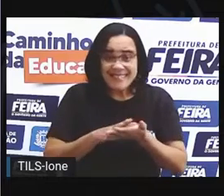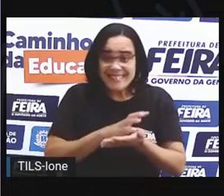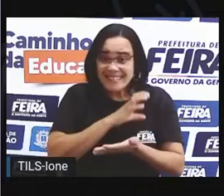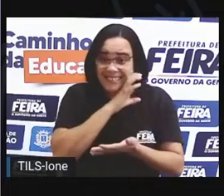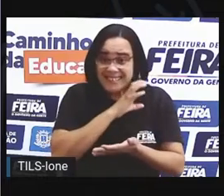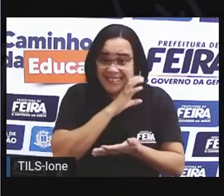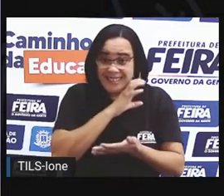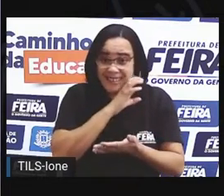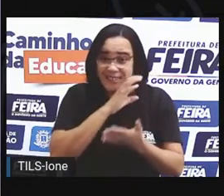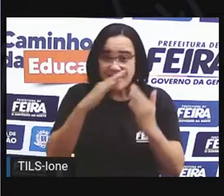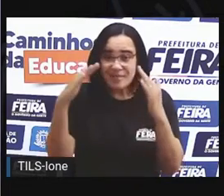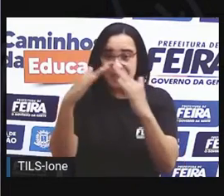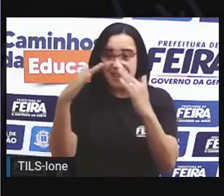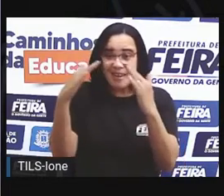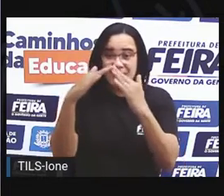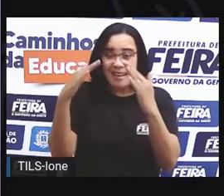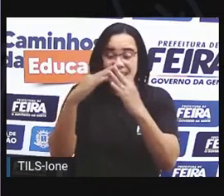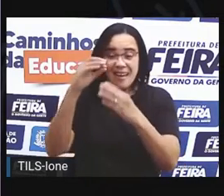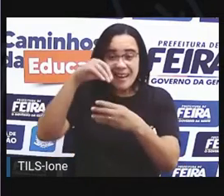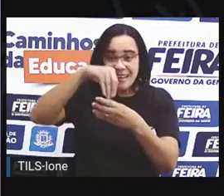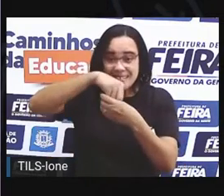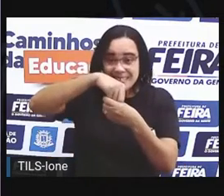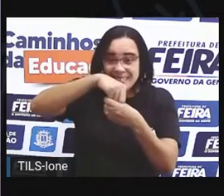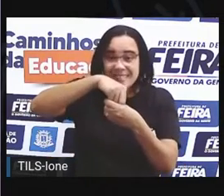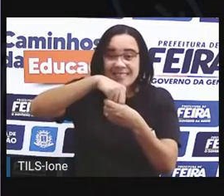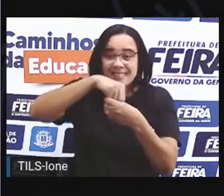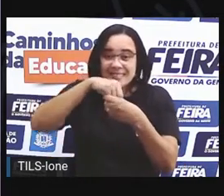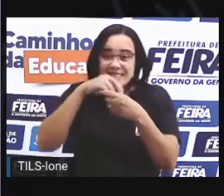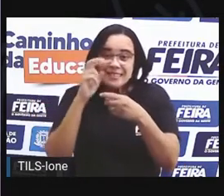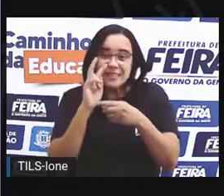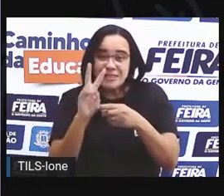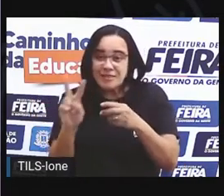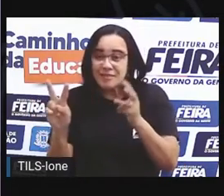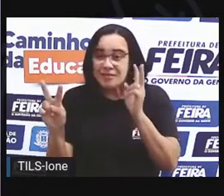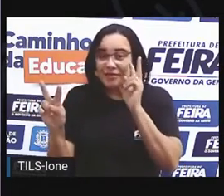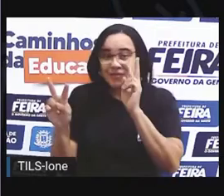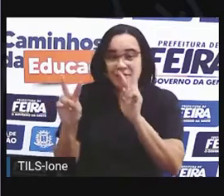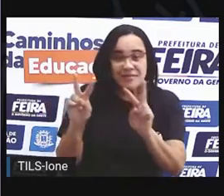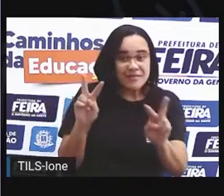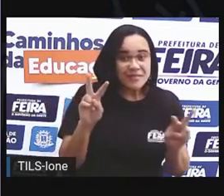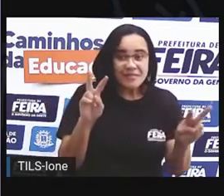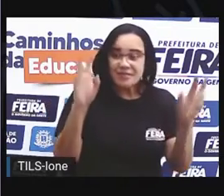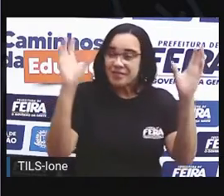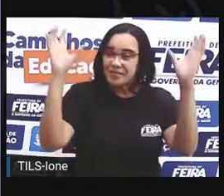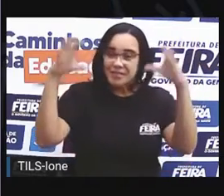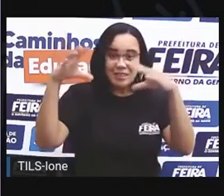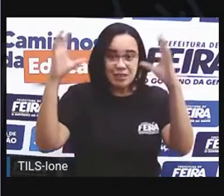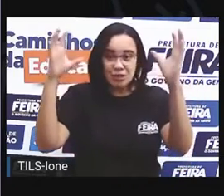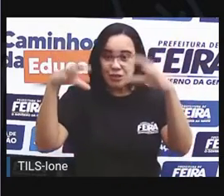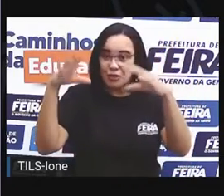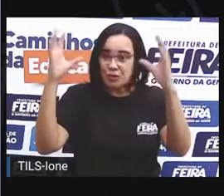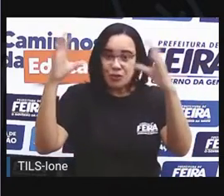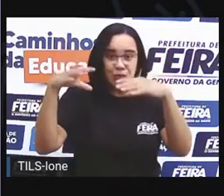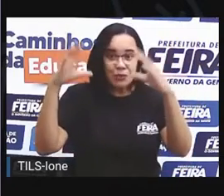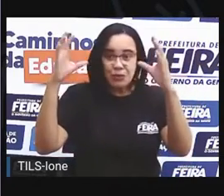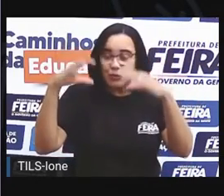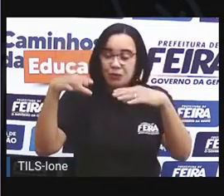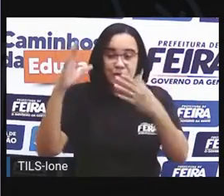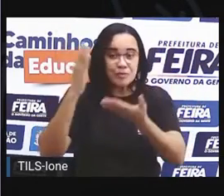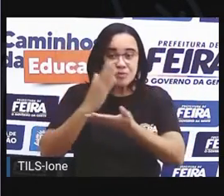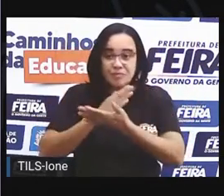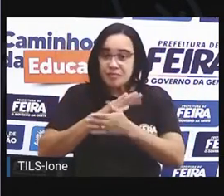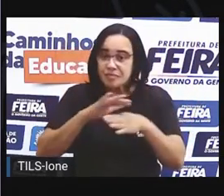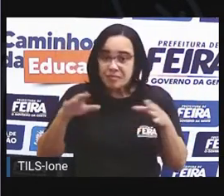suas casinhas, mas só ficavam ali observando, esperando a chuva passar. Os animais perceberam